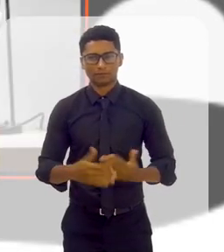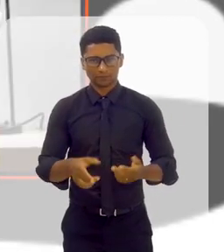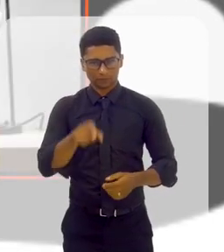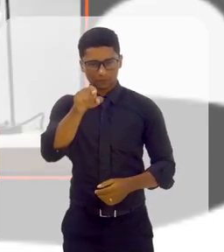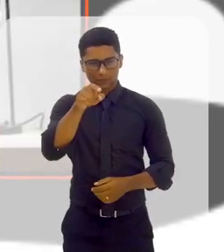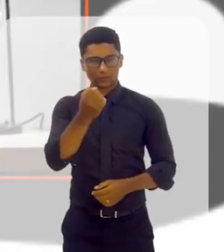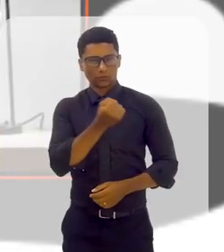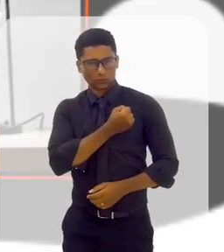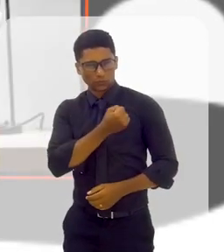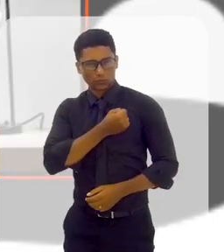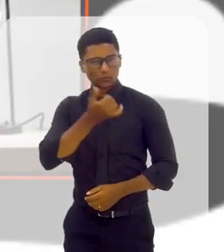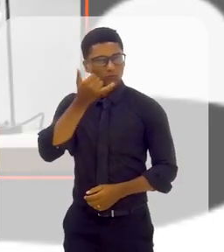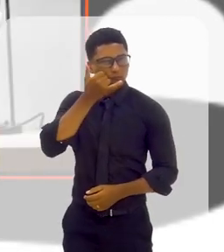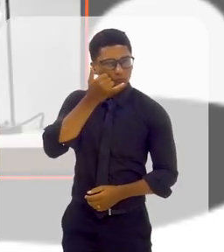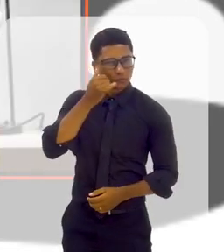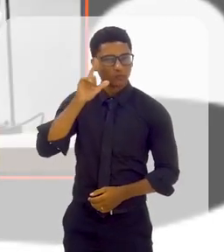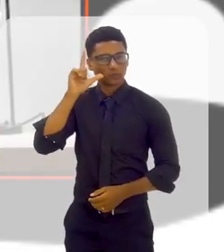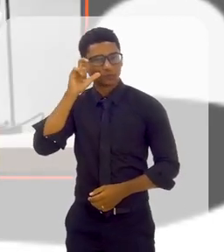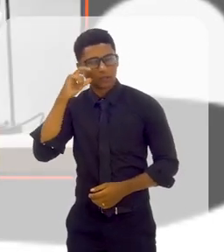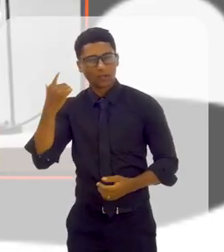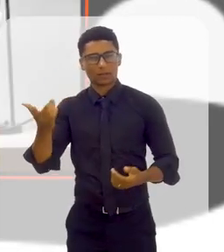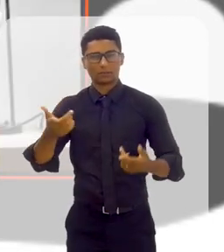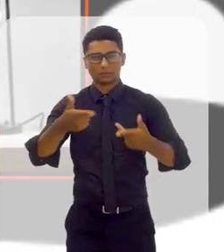deixa os seus contatos